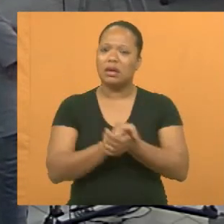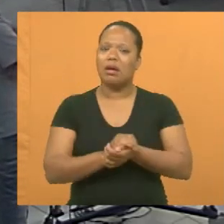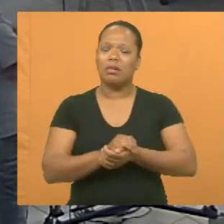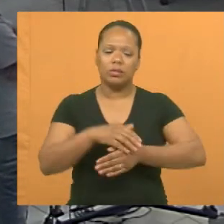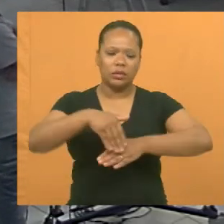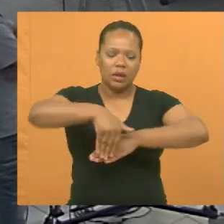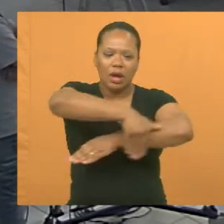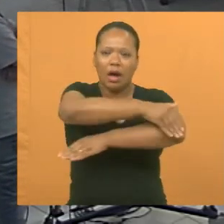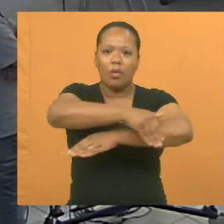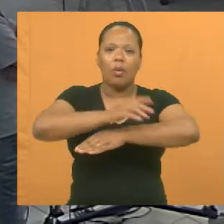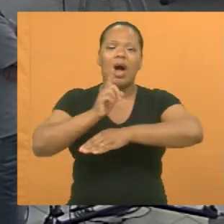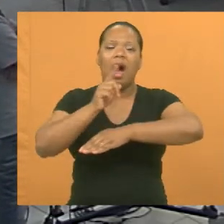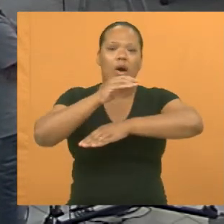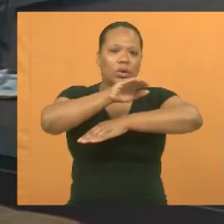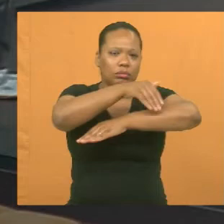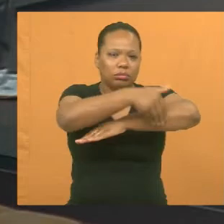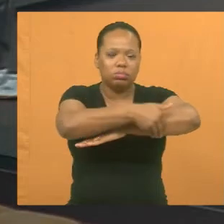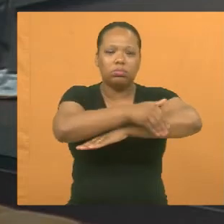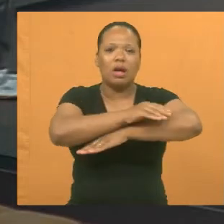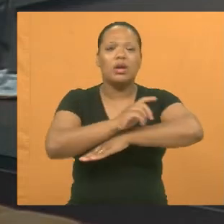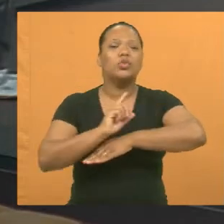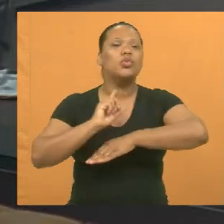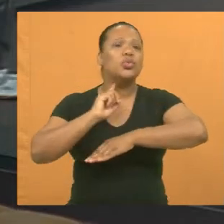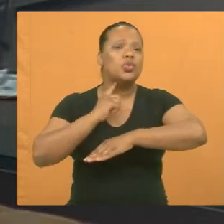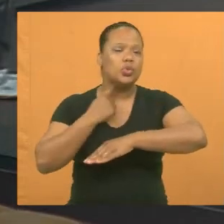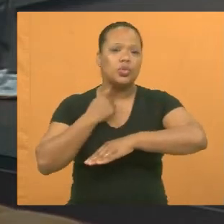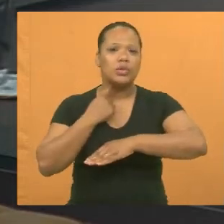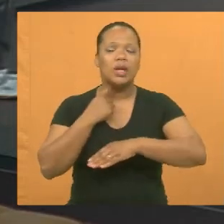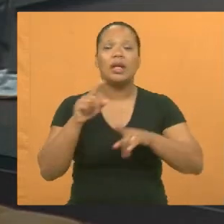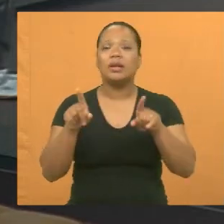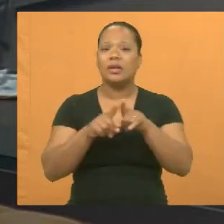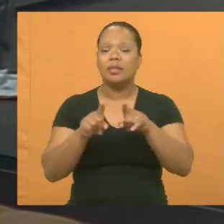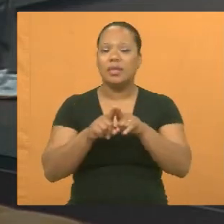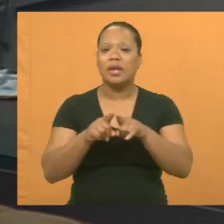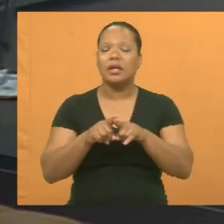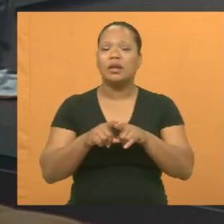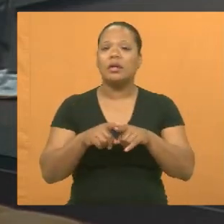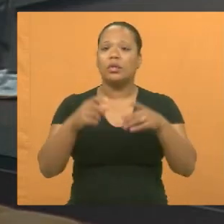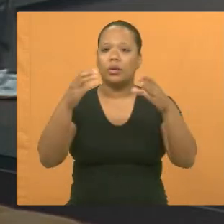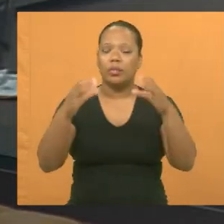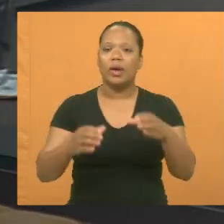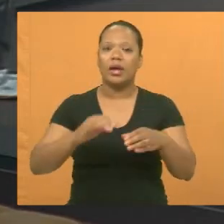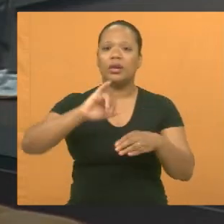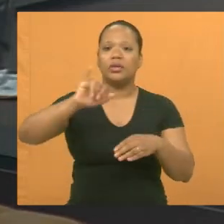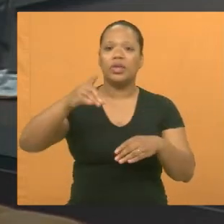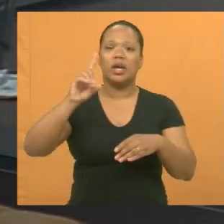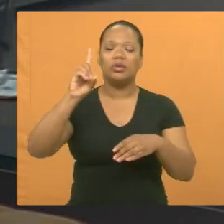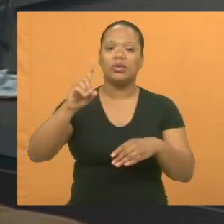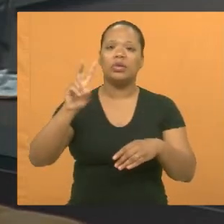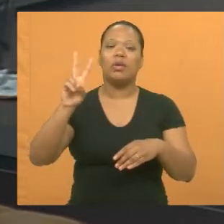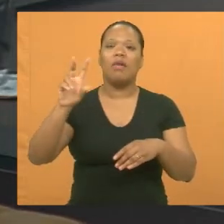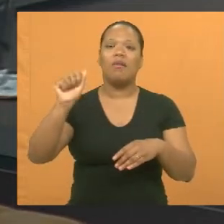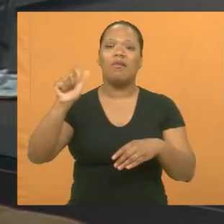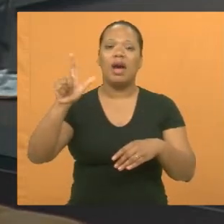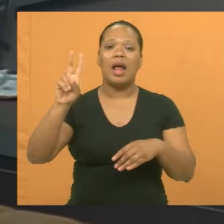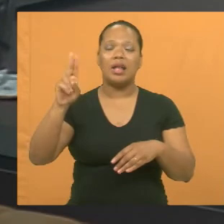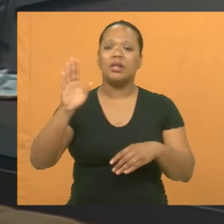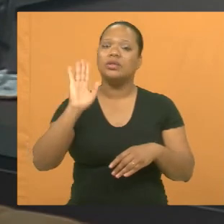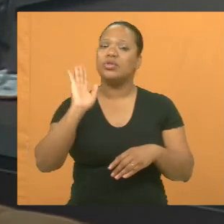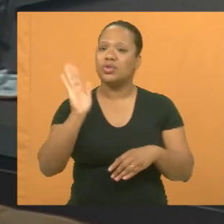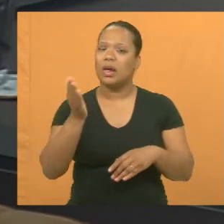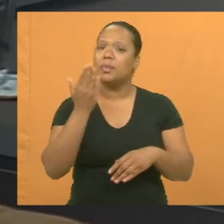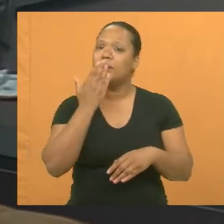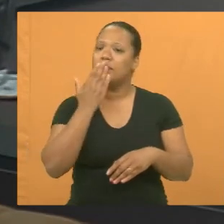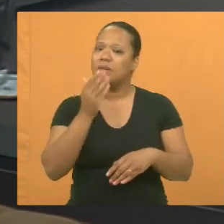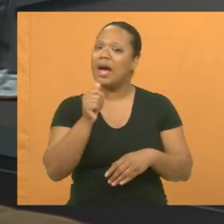lobo. A gente tem vários pedidos também feitos, ali no Jardim do Vale mesmo, acho que tem umas 2, 3 ruas que a gente teve lá, fez o pedido e